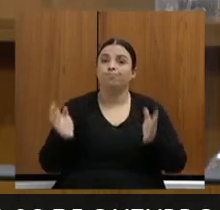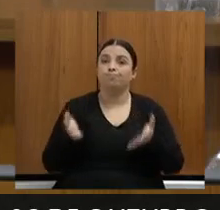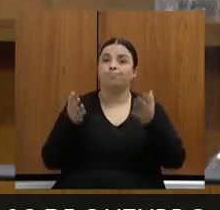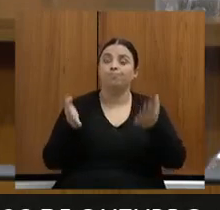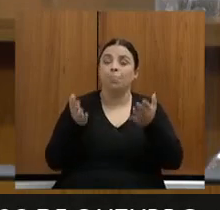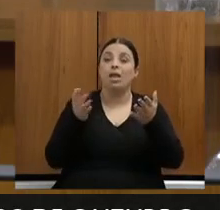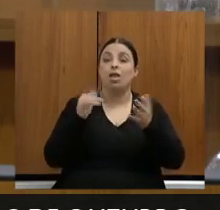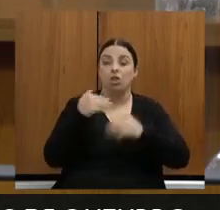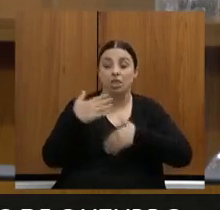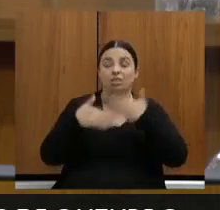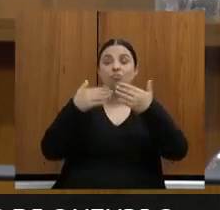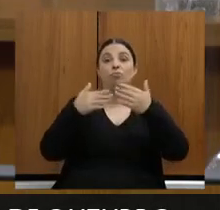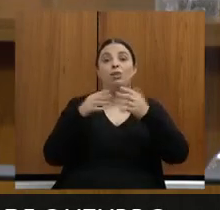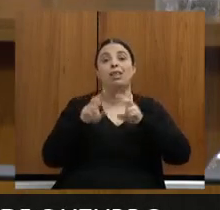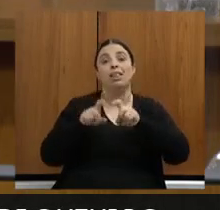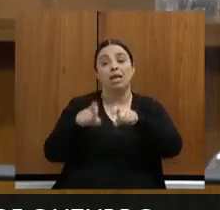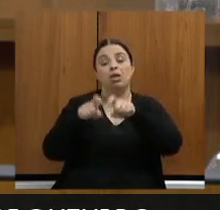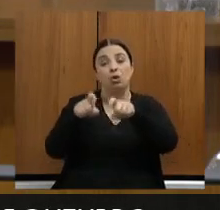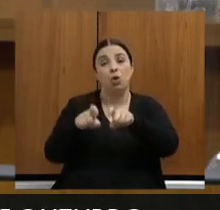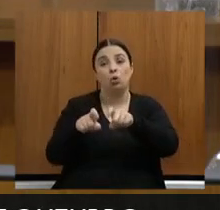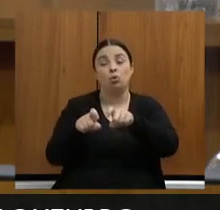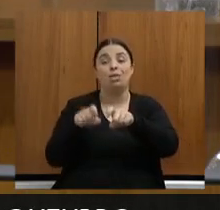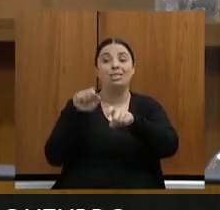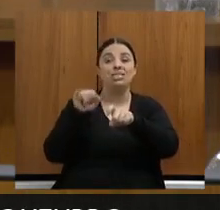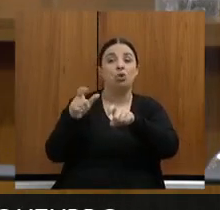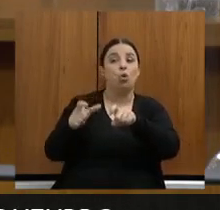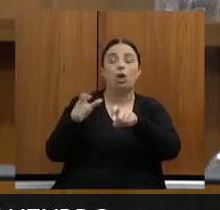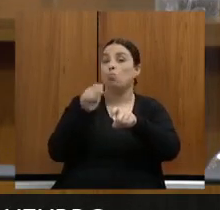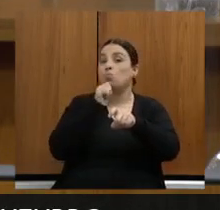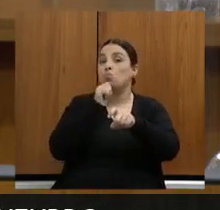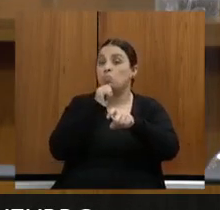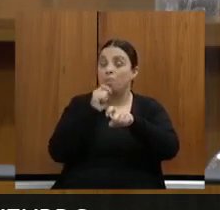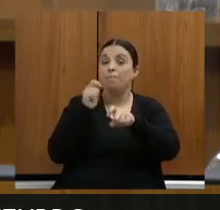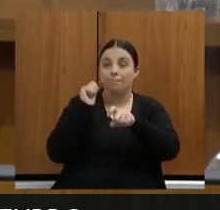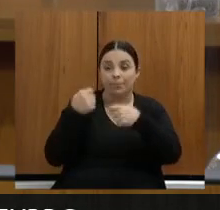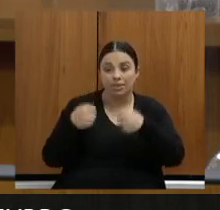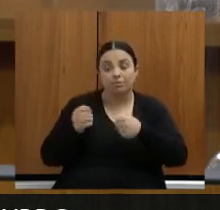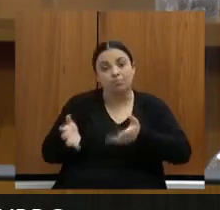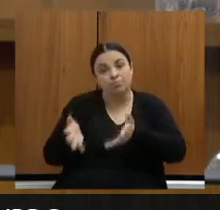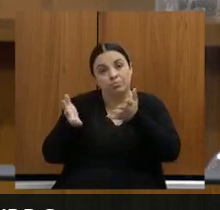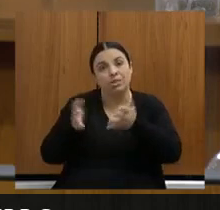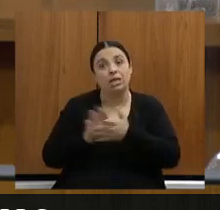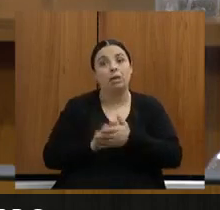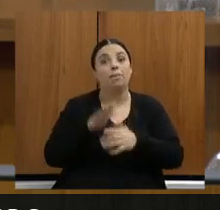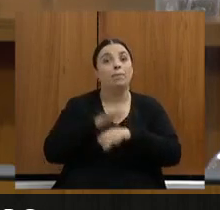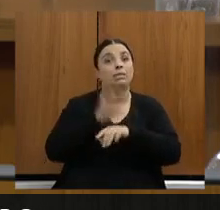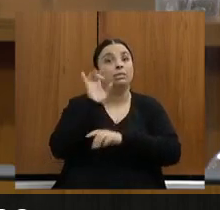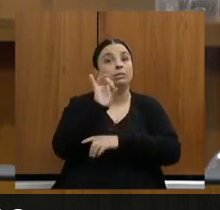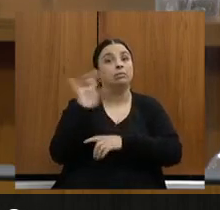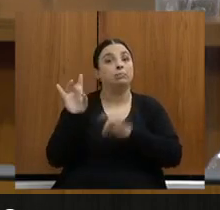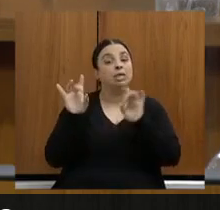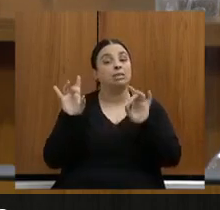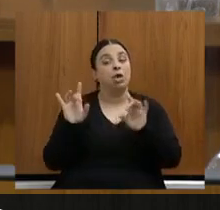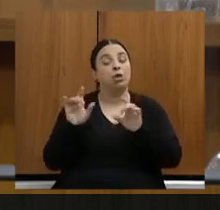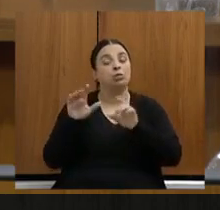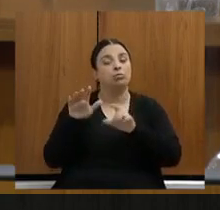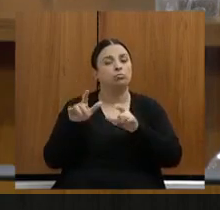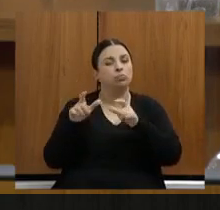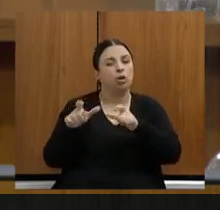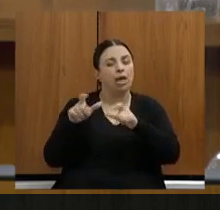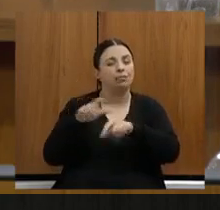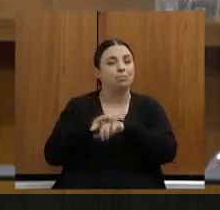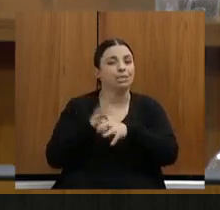regiões que ainda não tem especialmente nas regiões mais secas não é do do nosso região